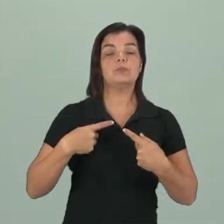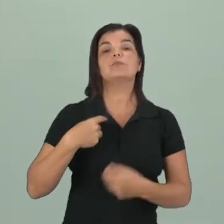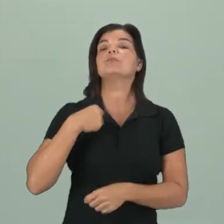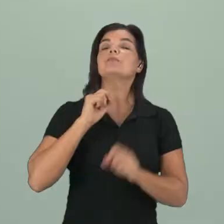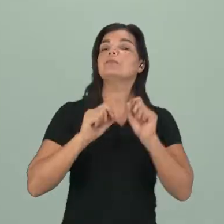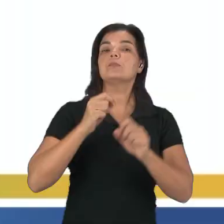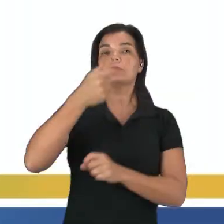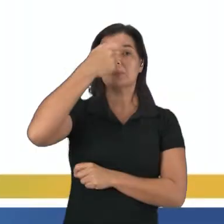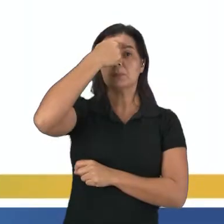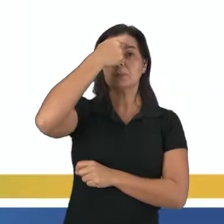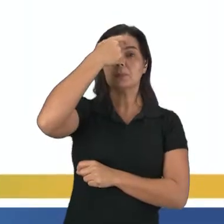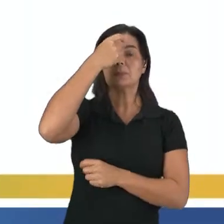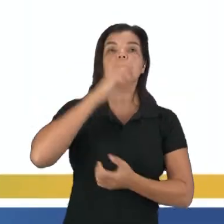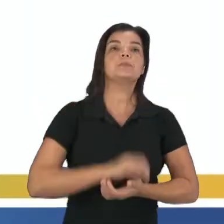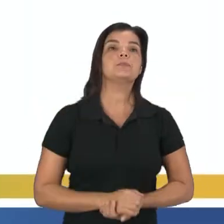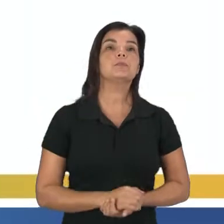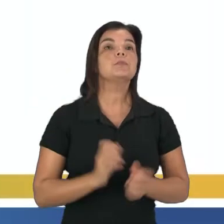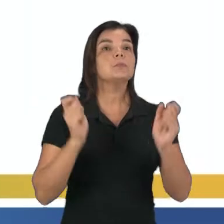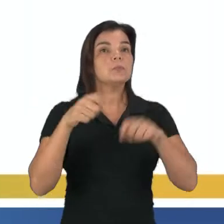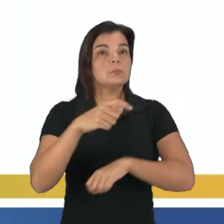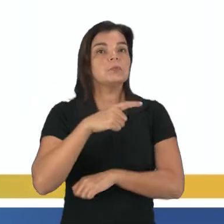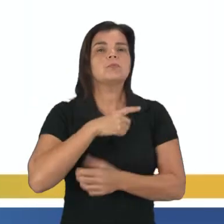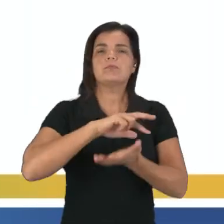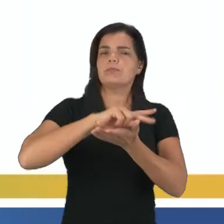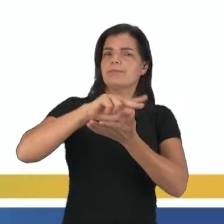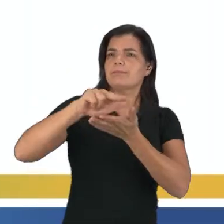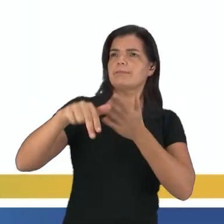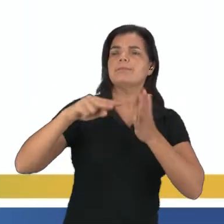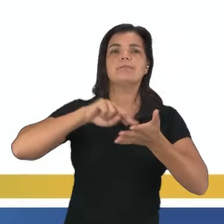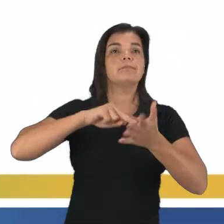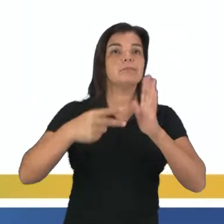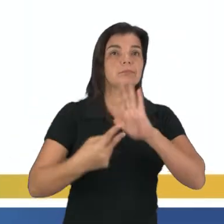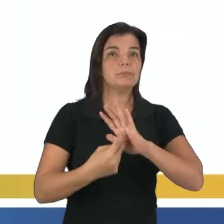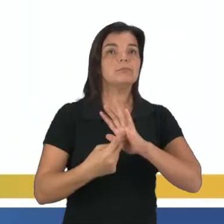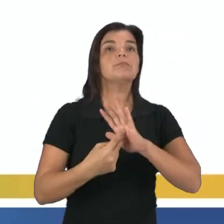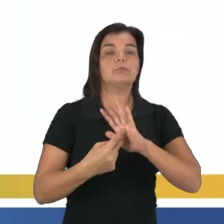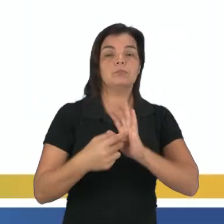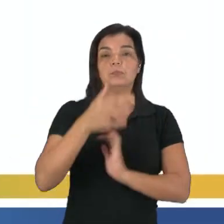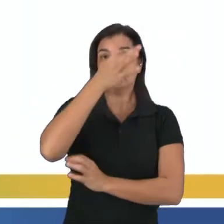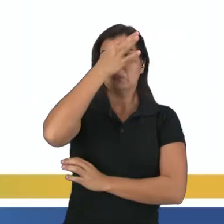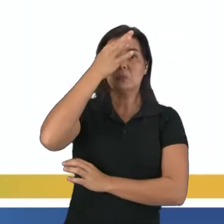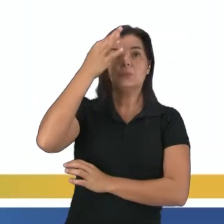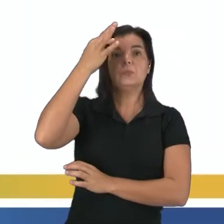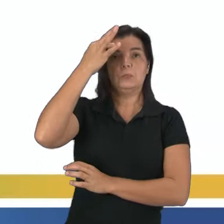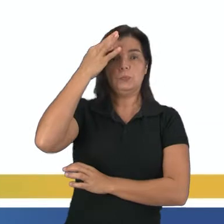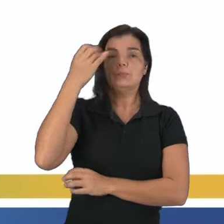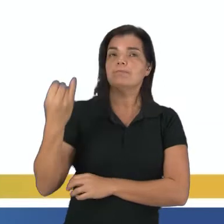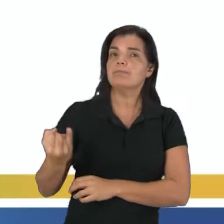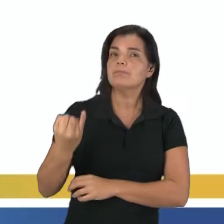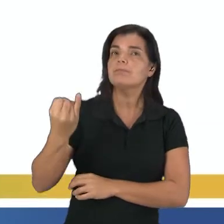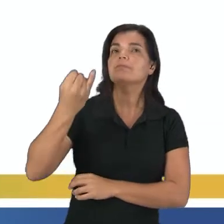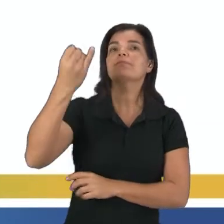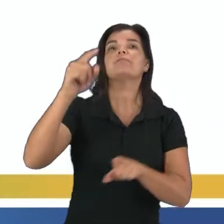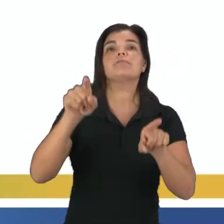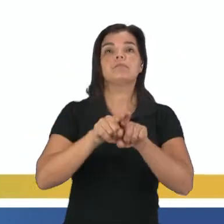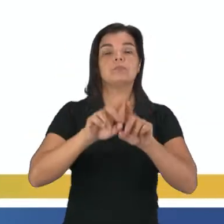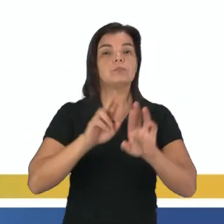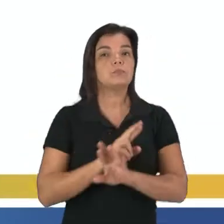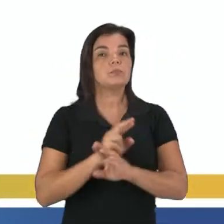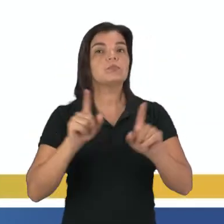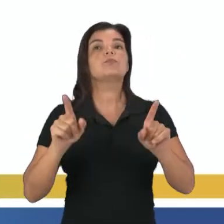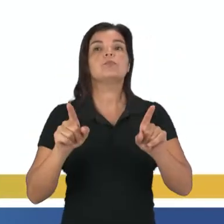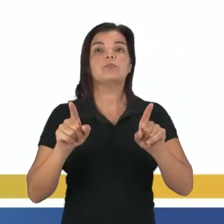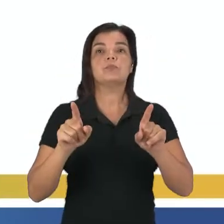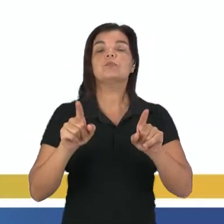raciocínio. Embora a palavra possa ter diversos sentidos, o significado filosófico essencial destaca-se